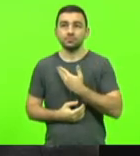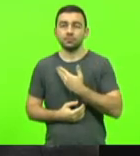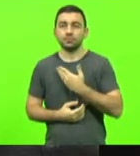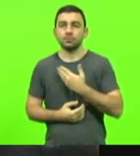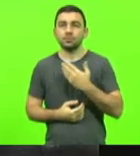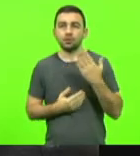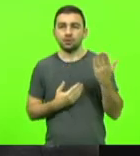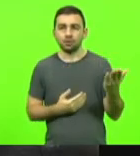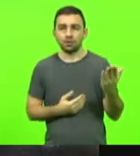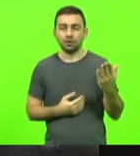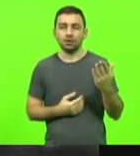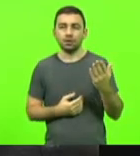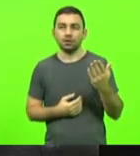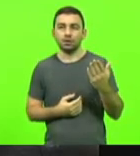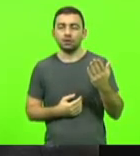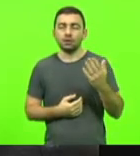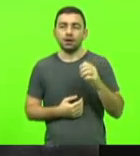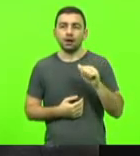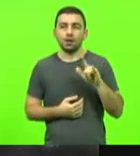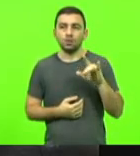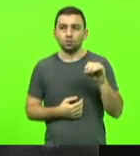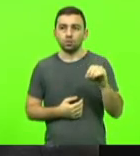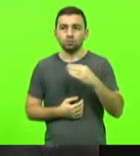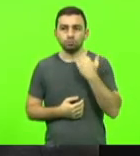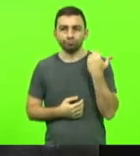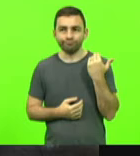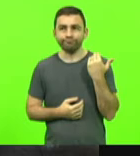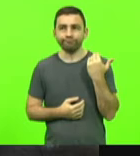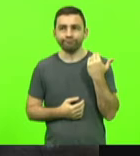deixou. Gostaria de fazer esse registro